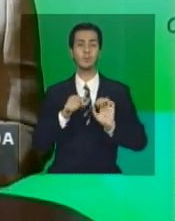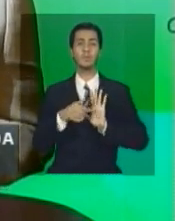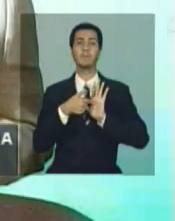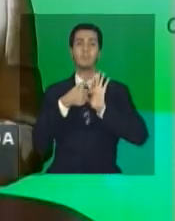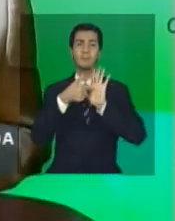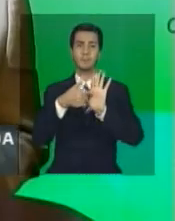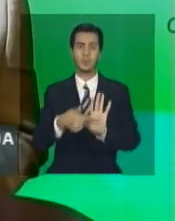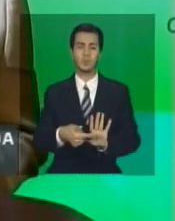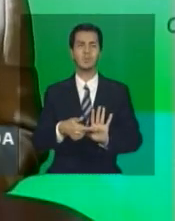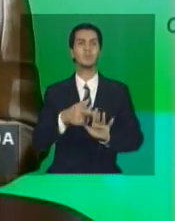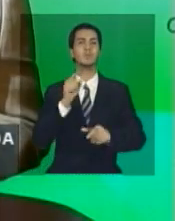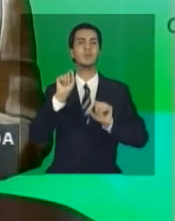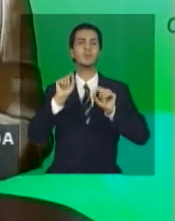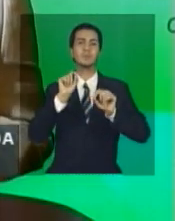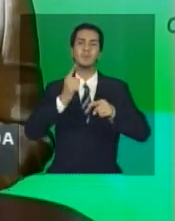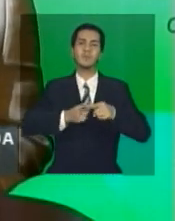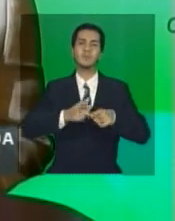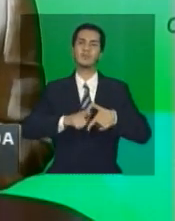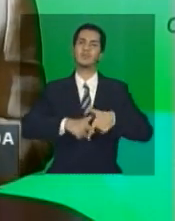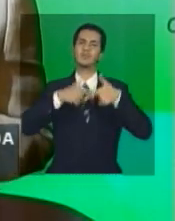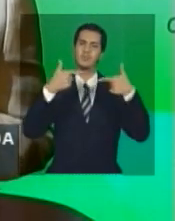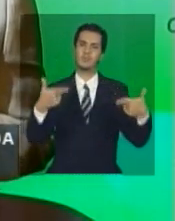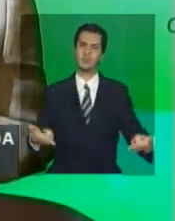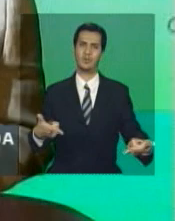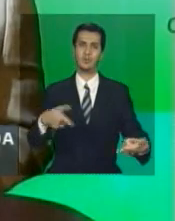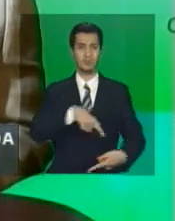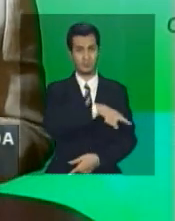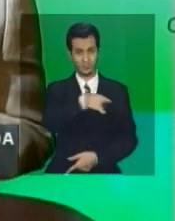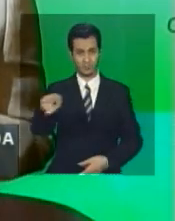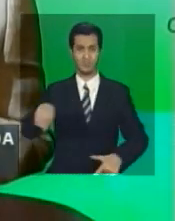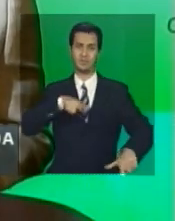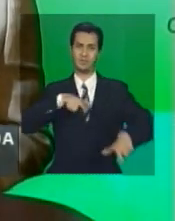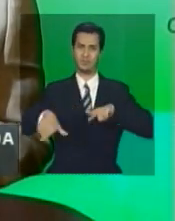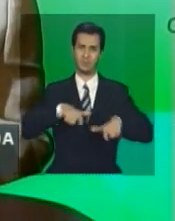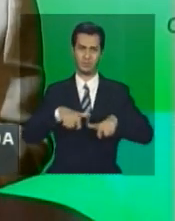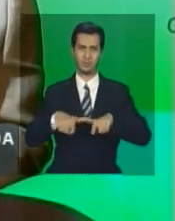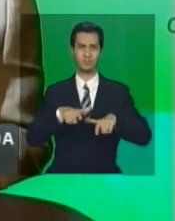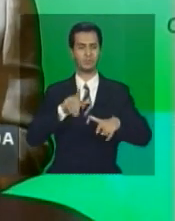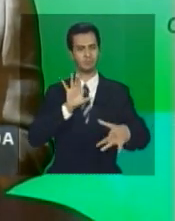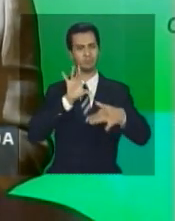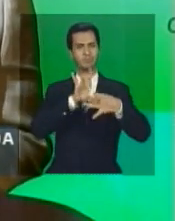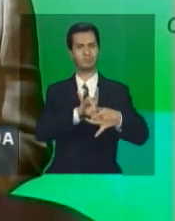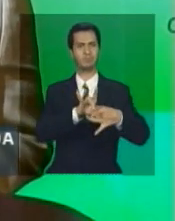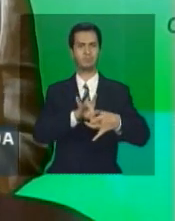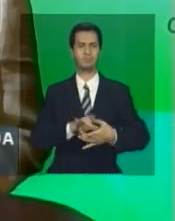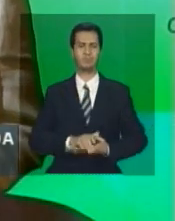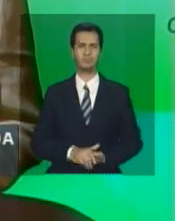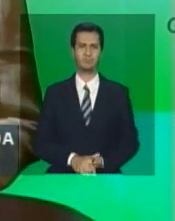expressa o sucesso do trabalho de vocês que estiveram a meu lado.